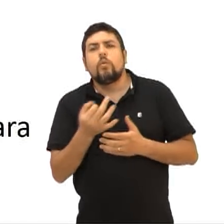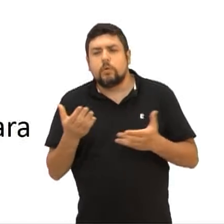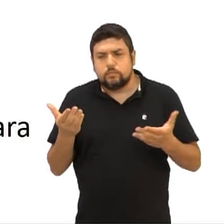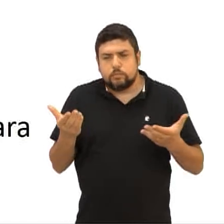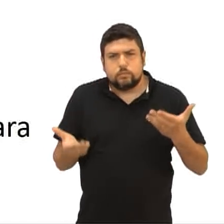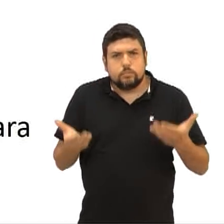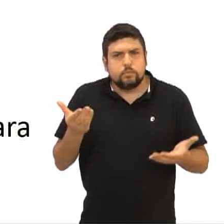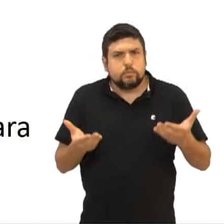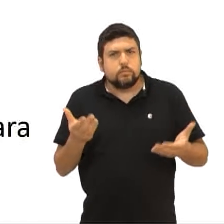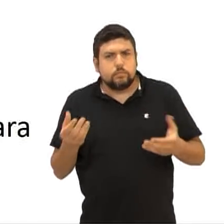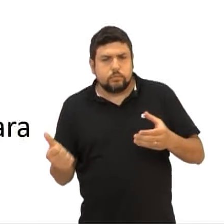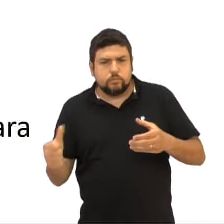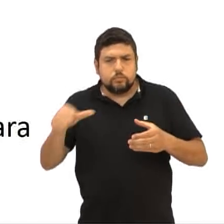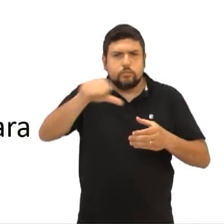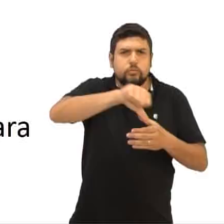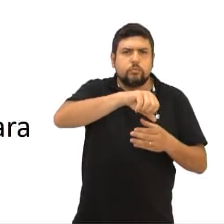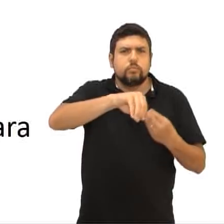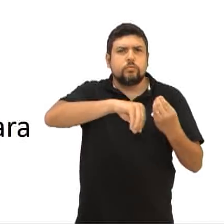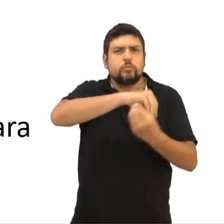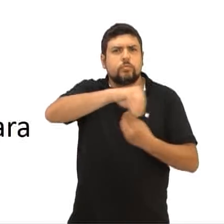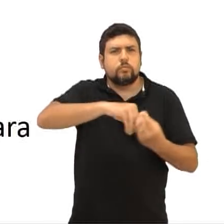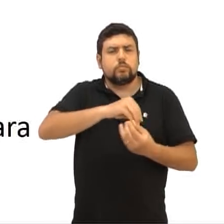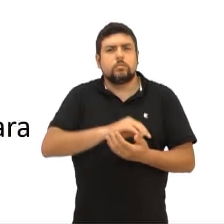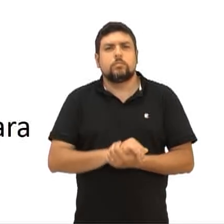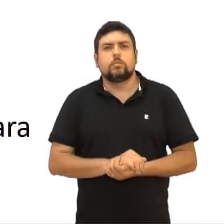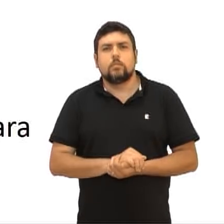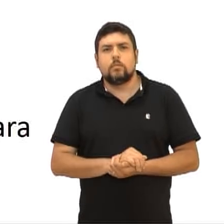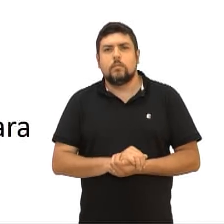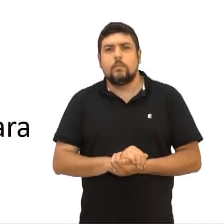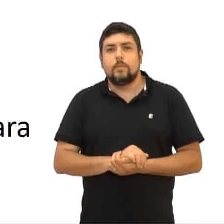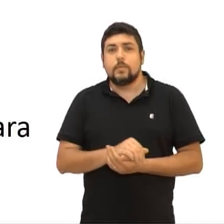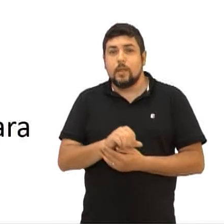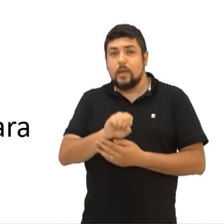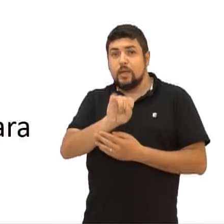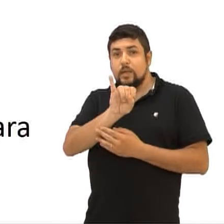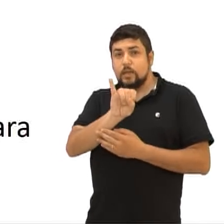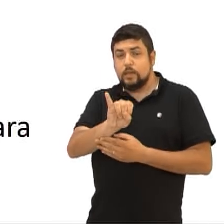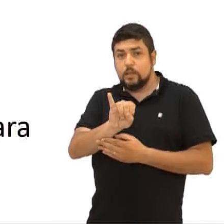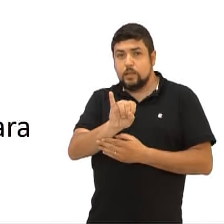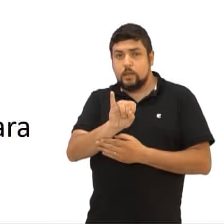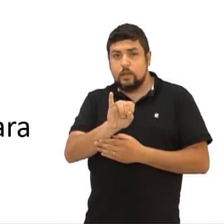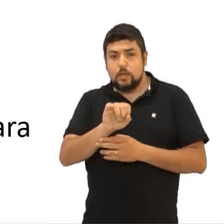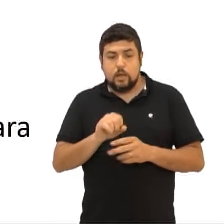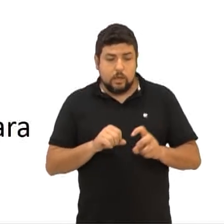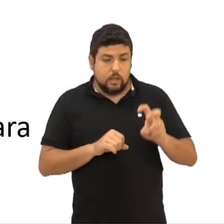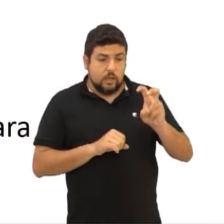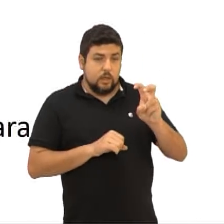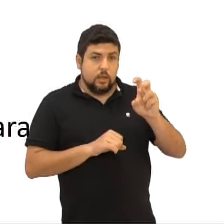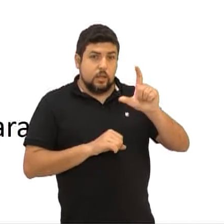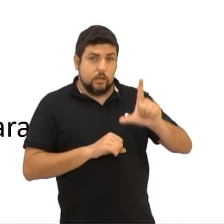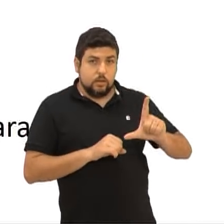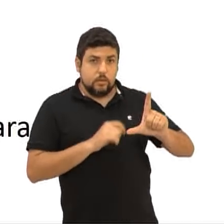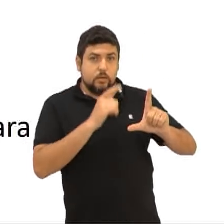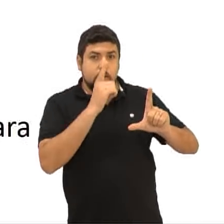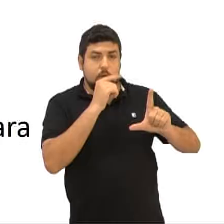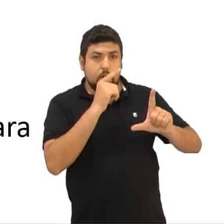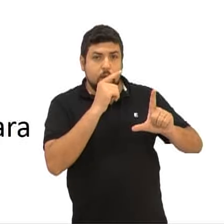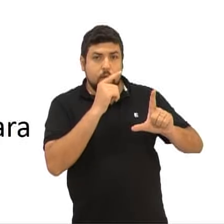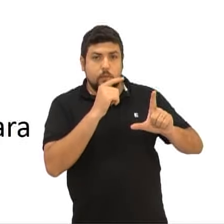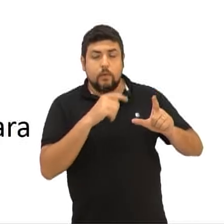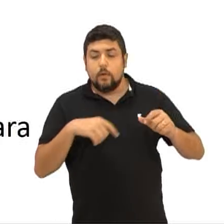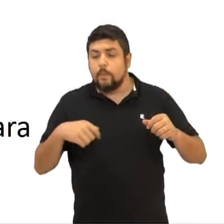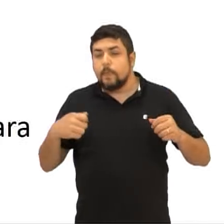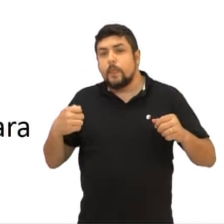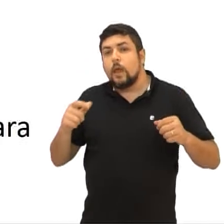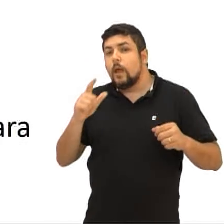para matar o mosquito da dengue. Se Helena usar 5 litros de água, qual a